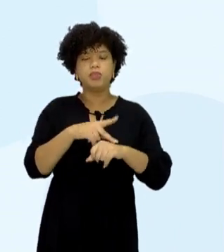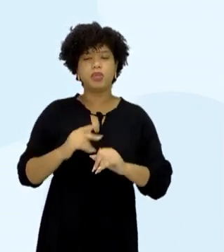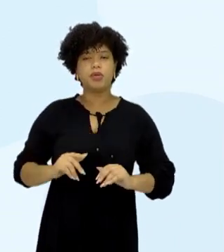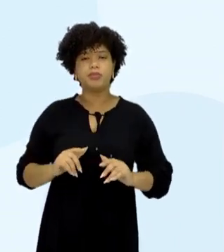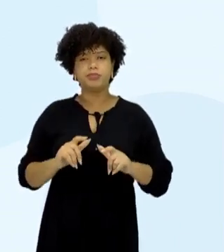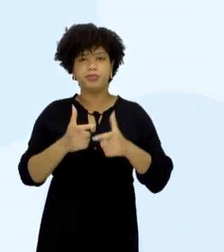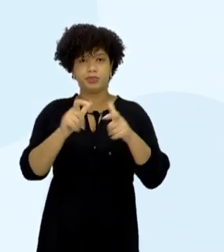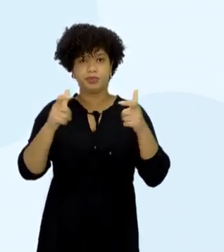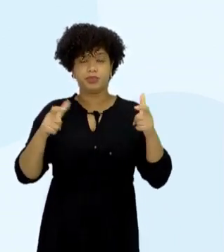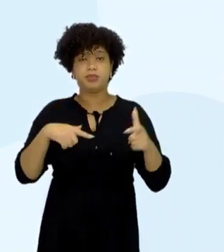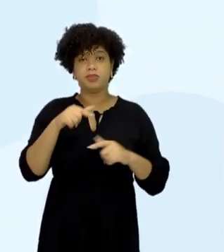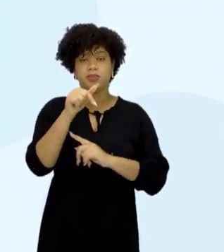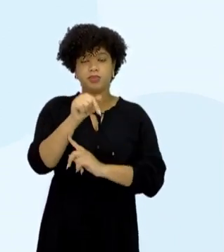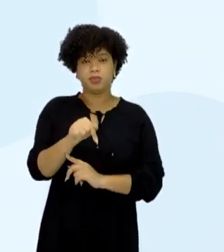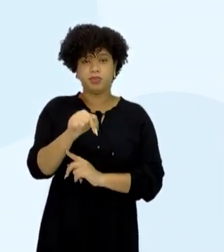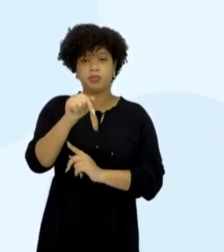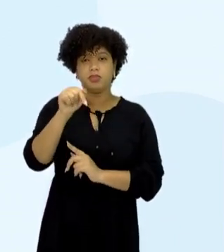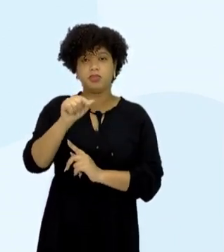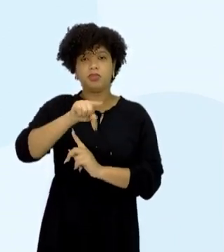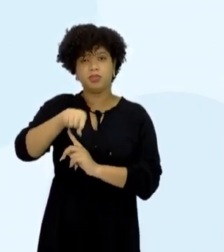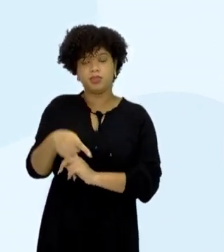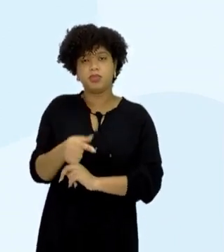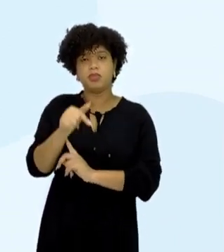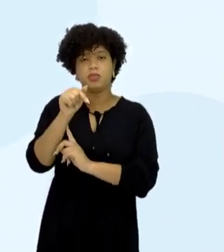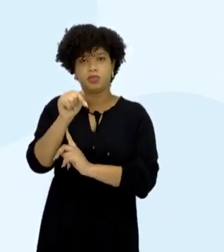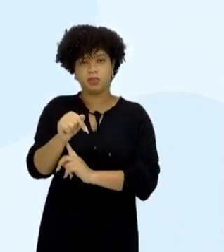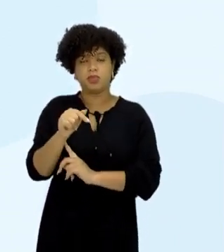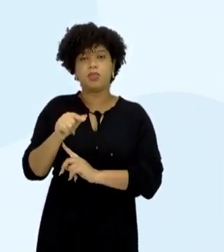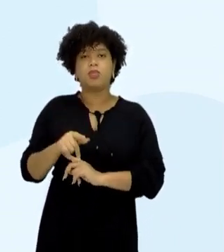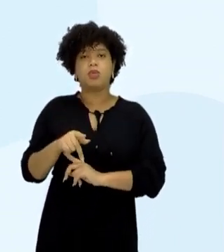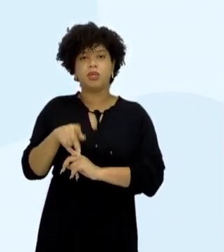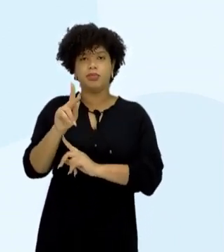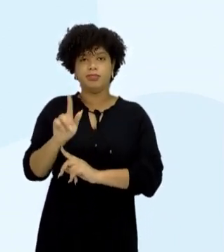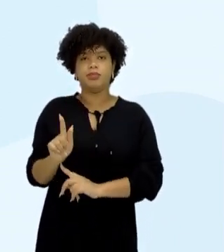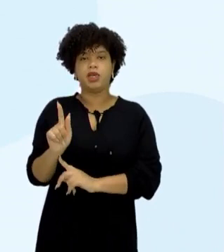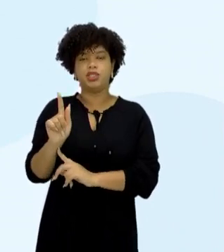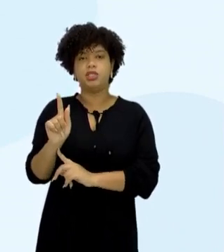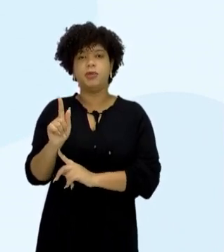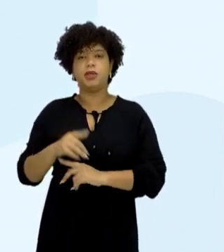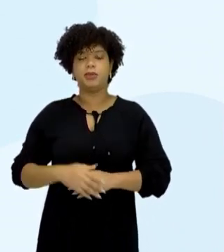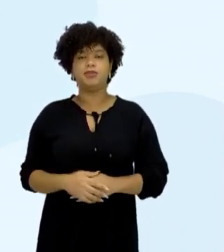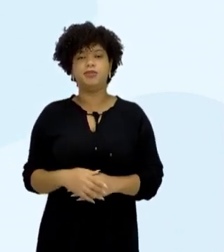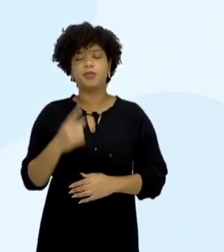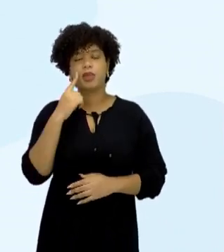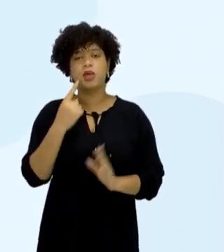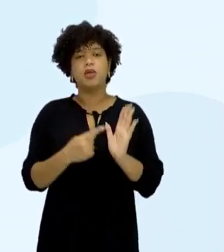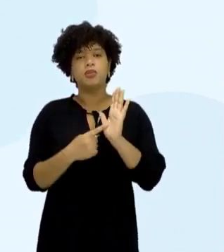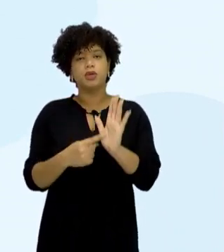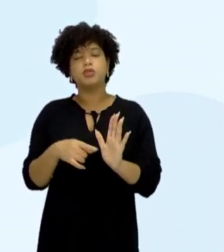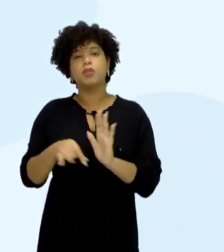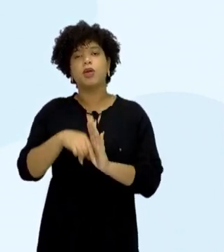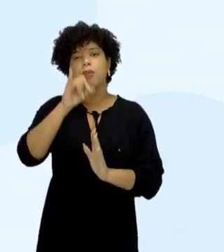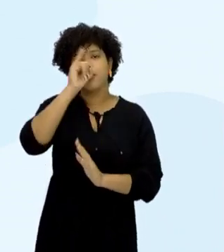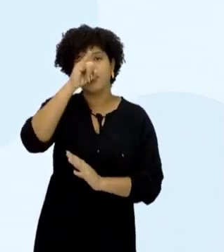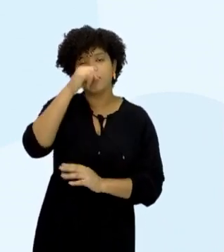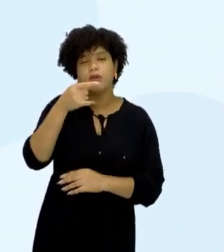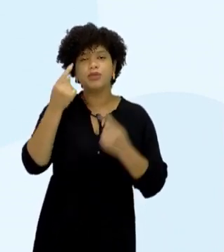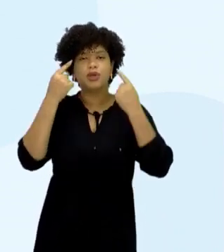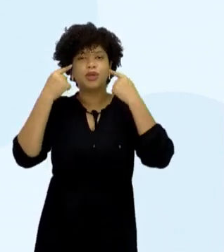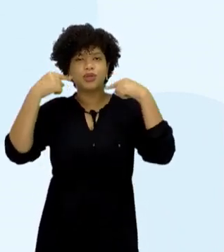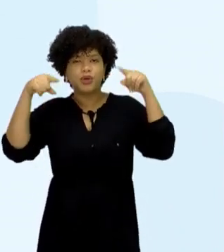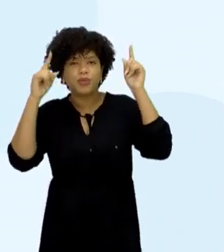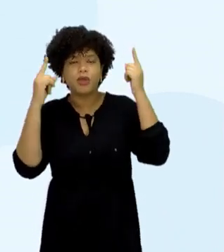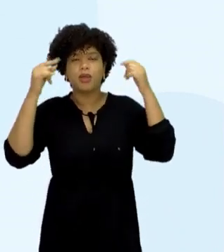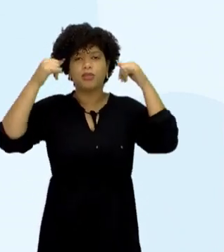consomem em média 77,7 quilos, né, como está mostrando aí, né, inclui aí bovino, suíno, frango, ovelha